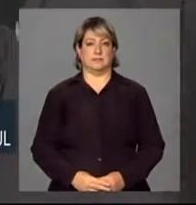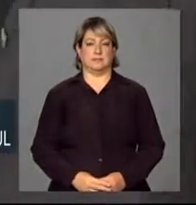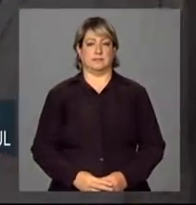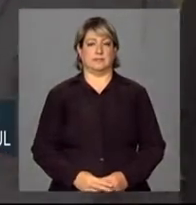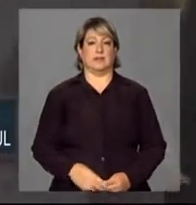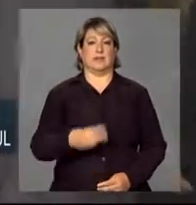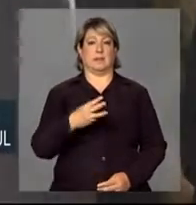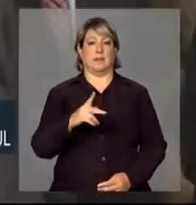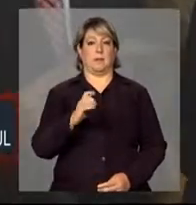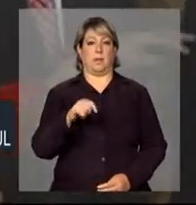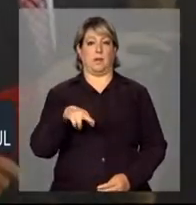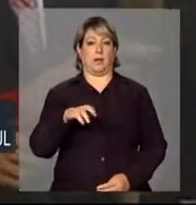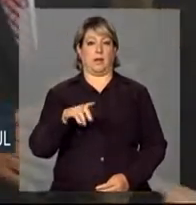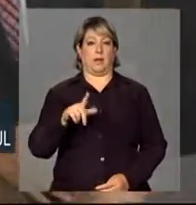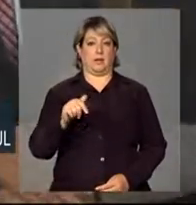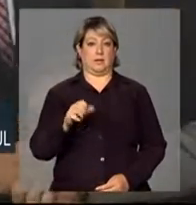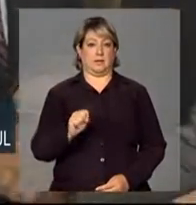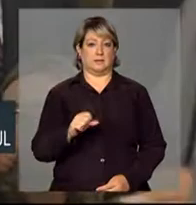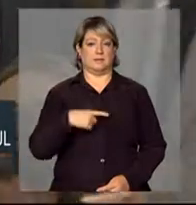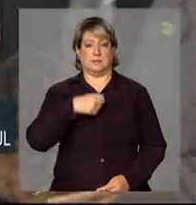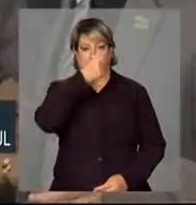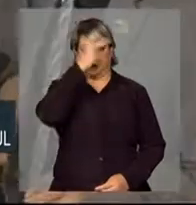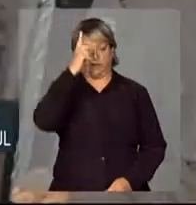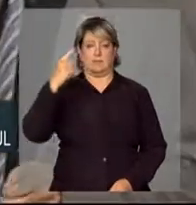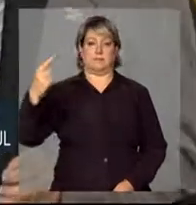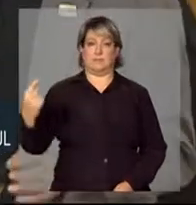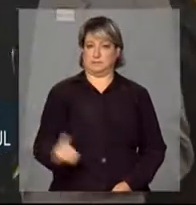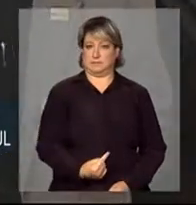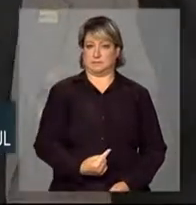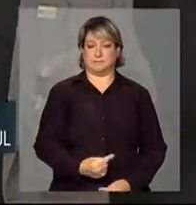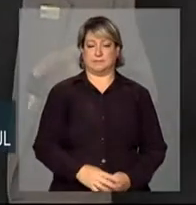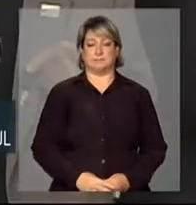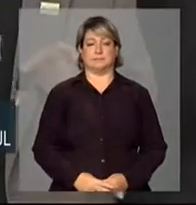Três Forquilhas, prefeito Paulino da Silva Azevedo.